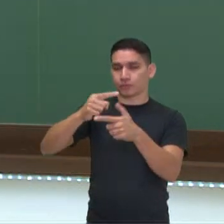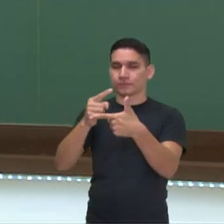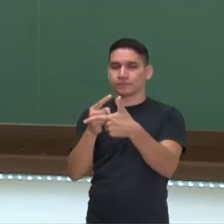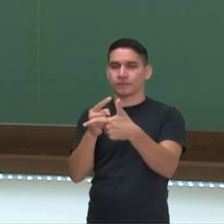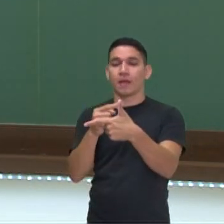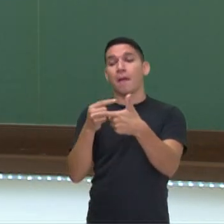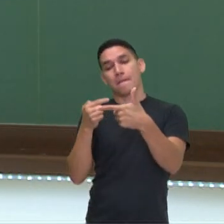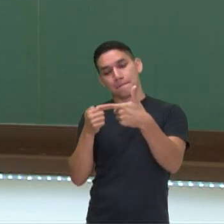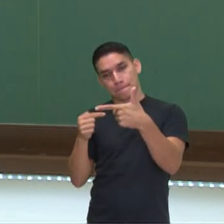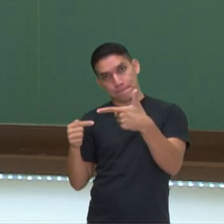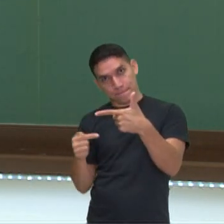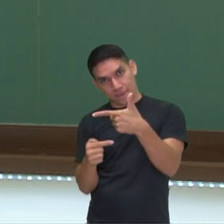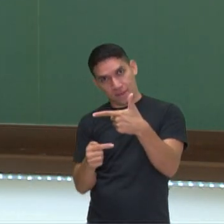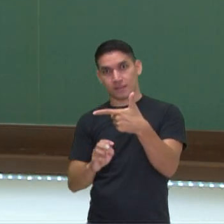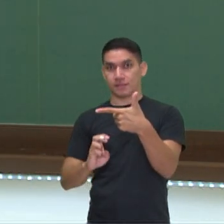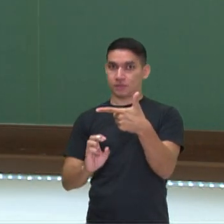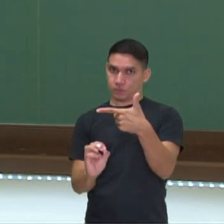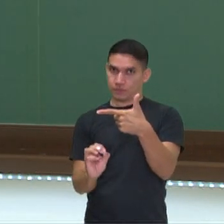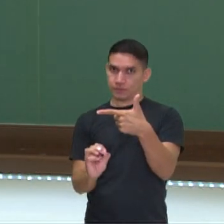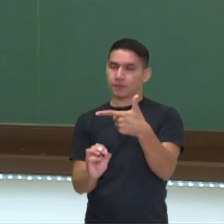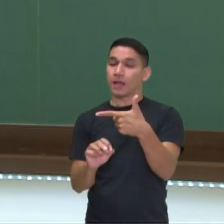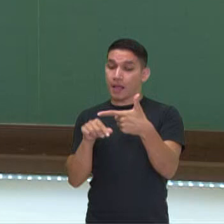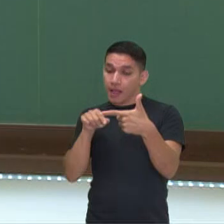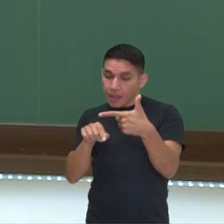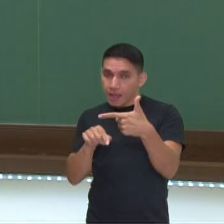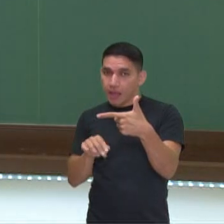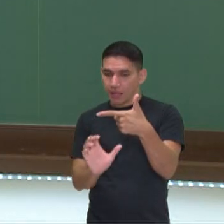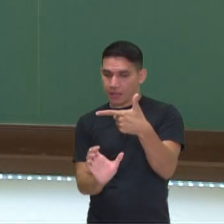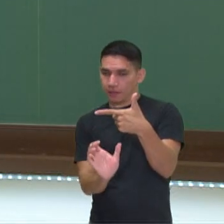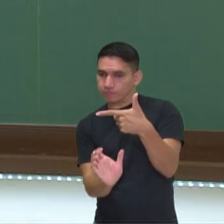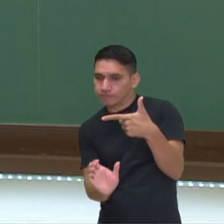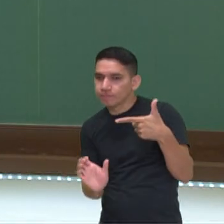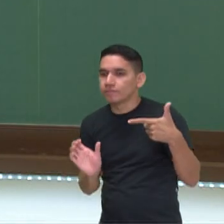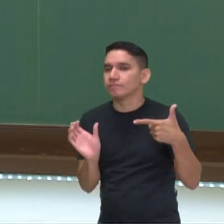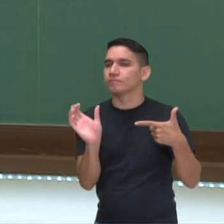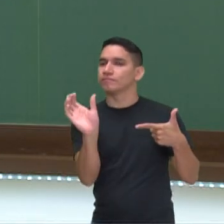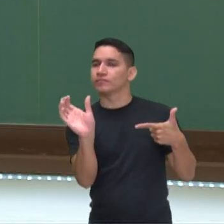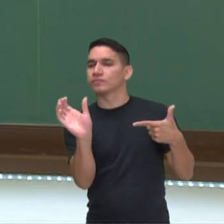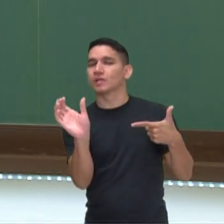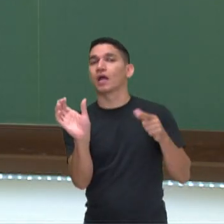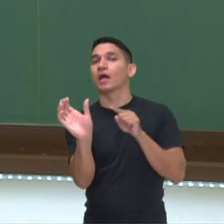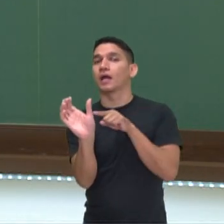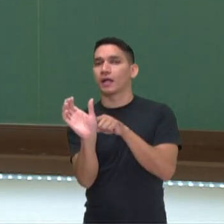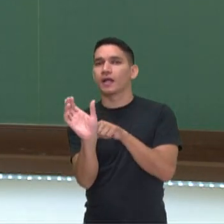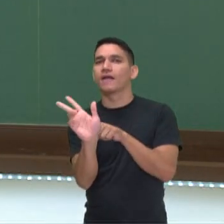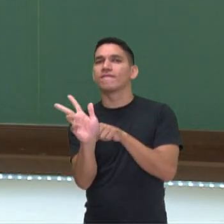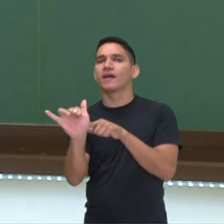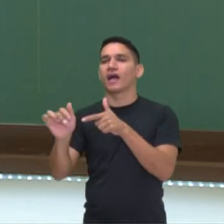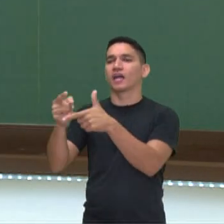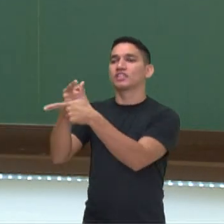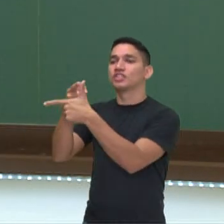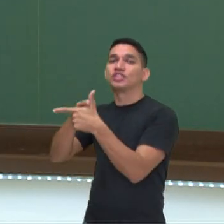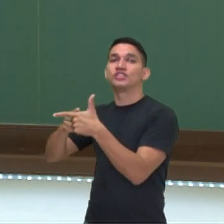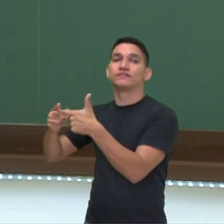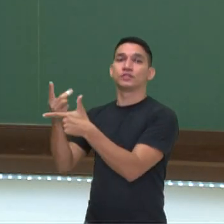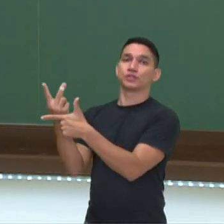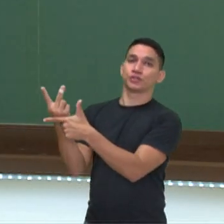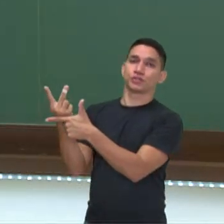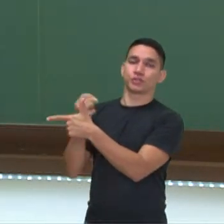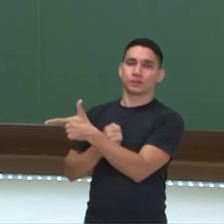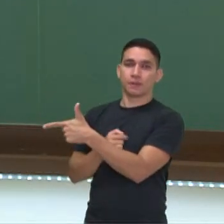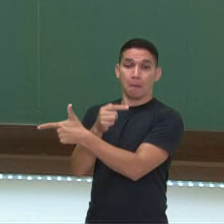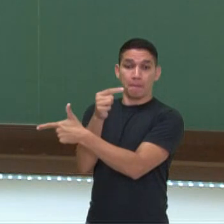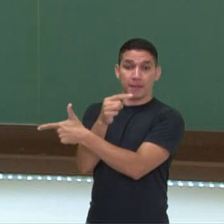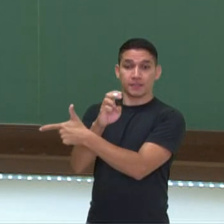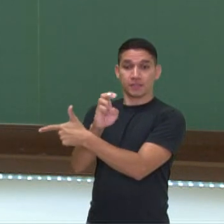menos 50 agora nós vamos pegar esse menos 50 e vamos dividir por 2